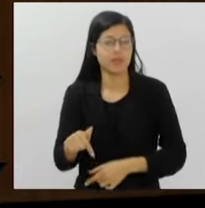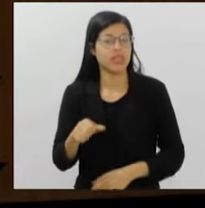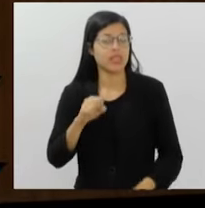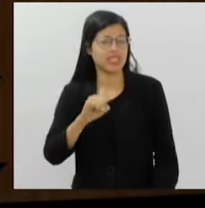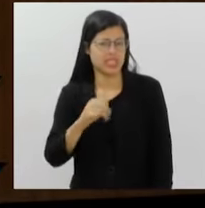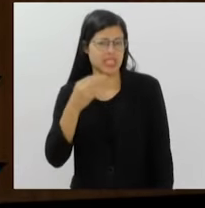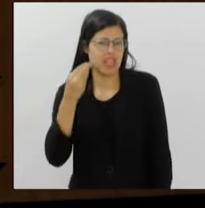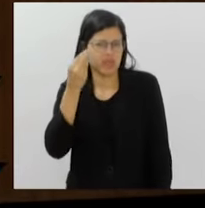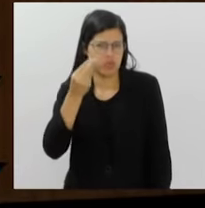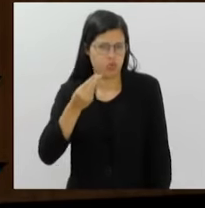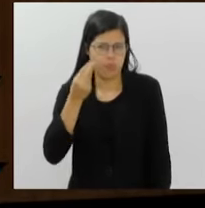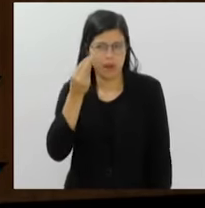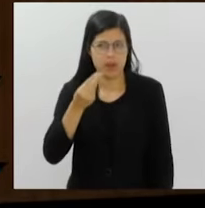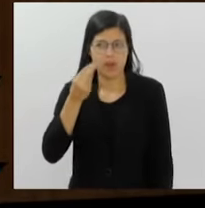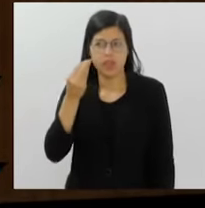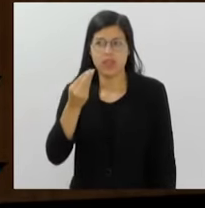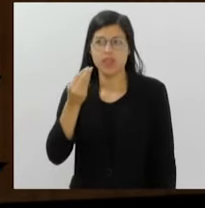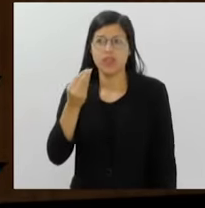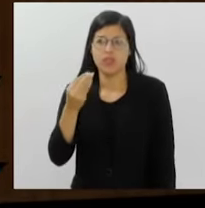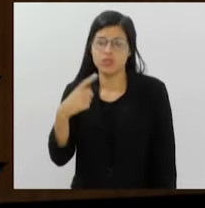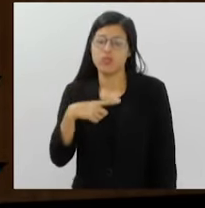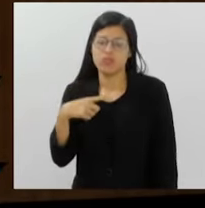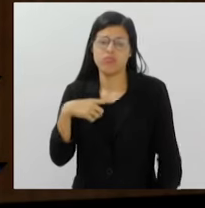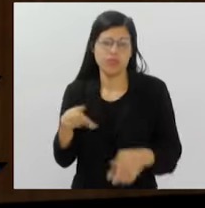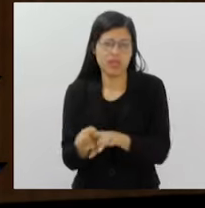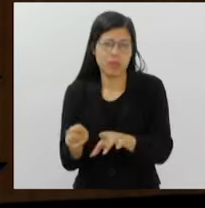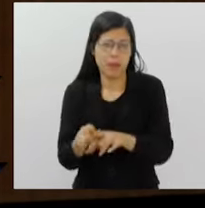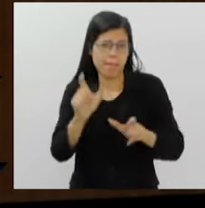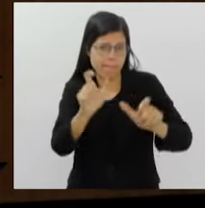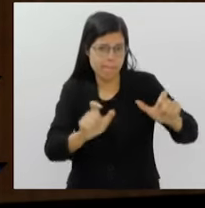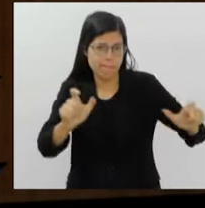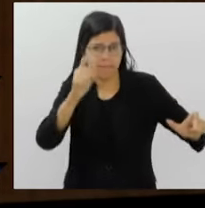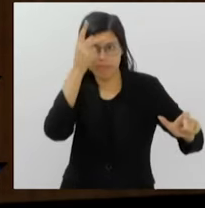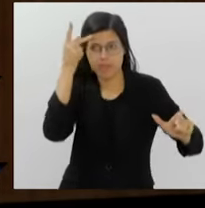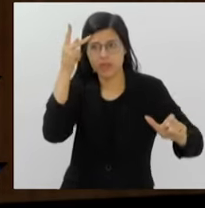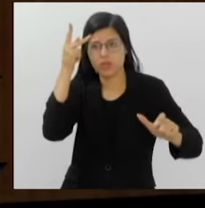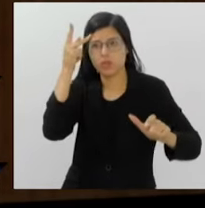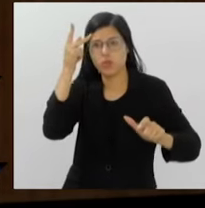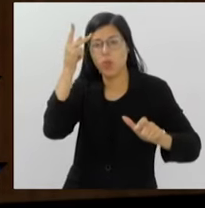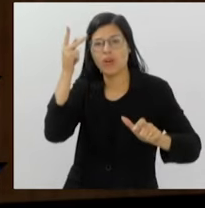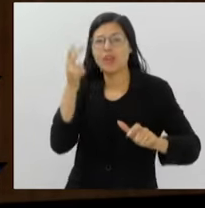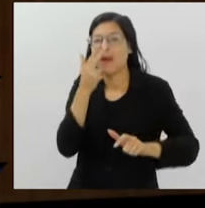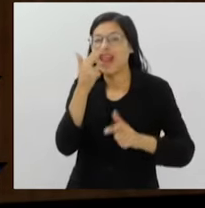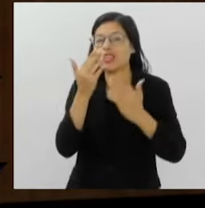experimento, tem cobaia. Sabe quem são os ratinhos?